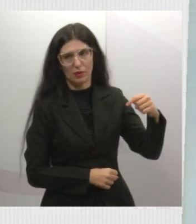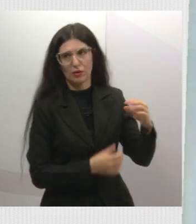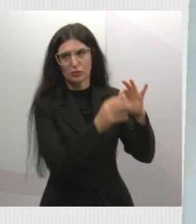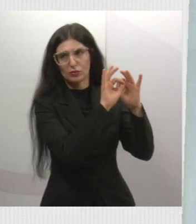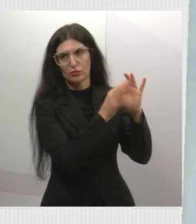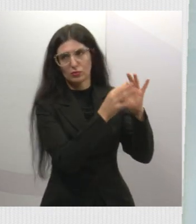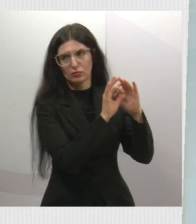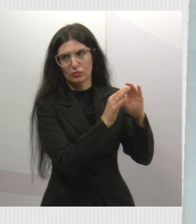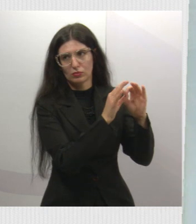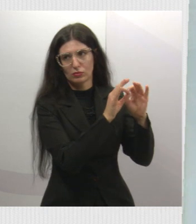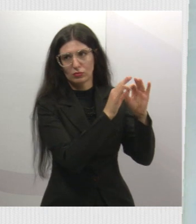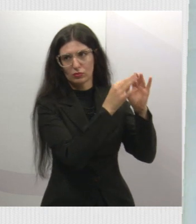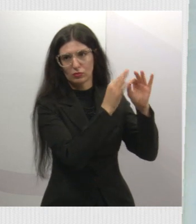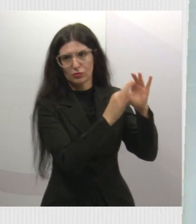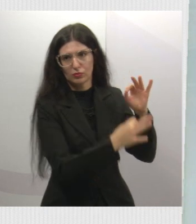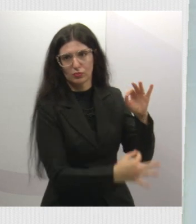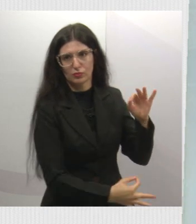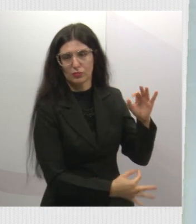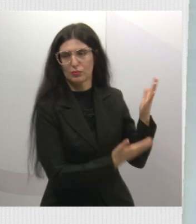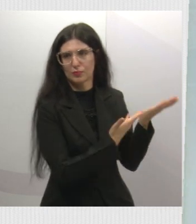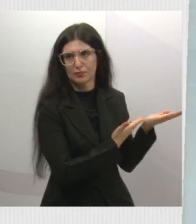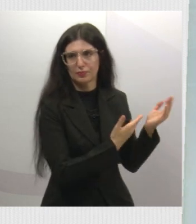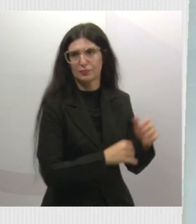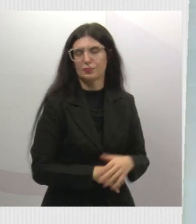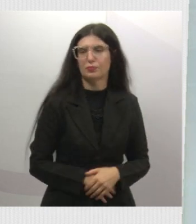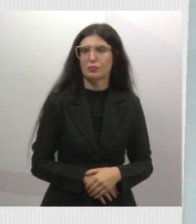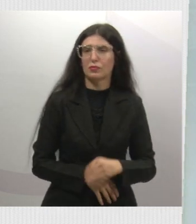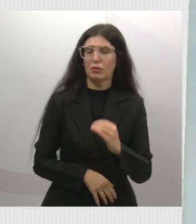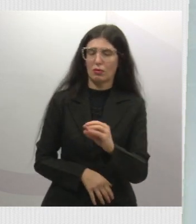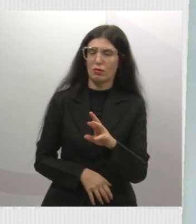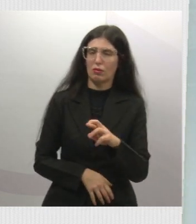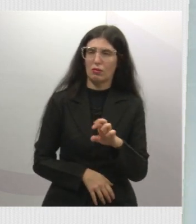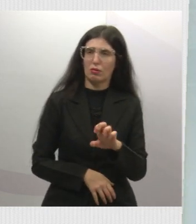detalhes, que são operações de crédito,